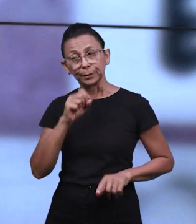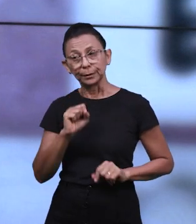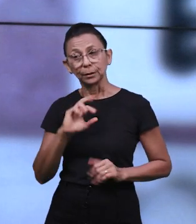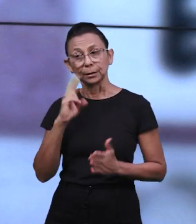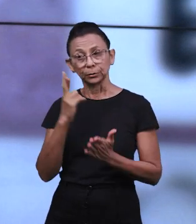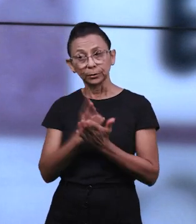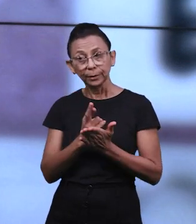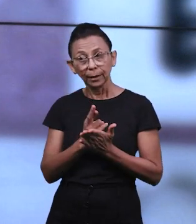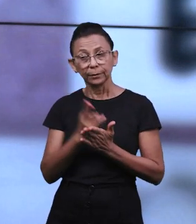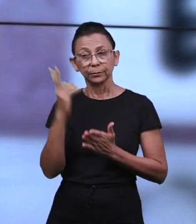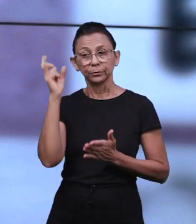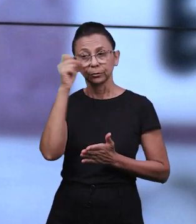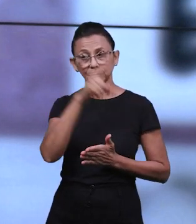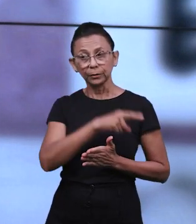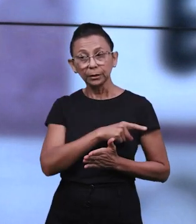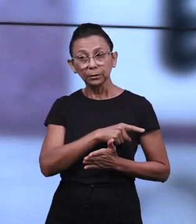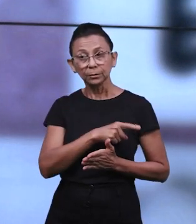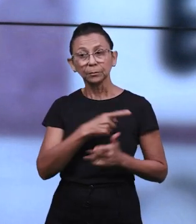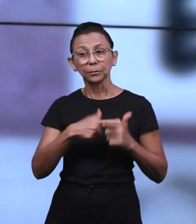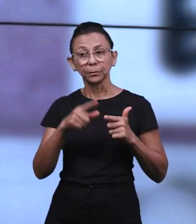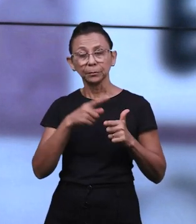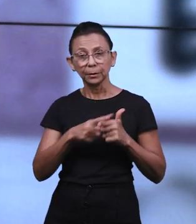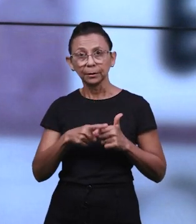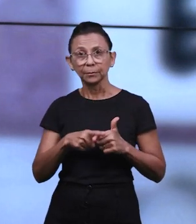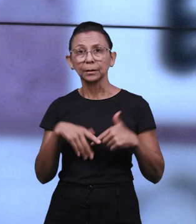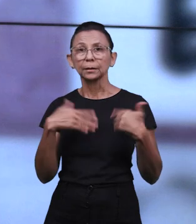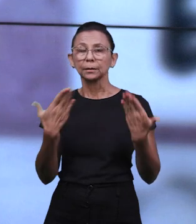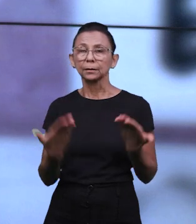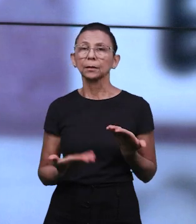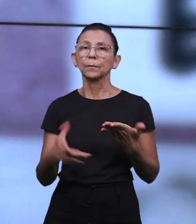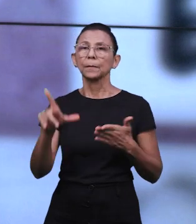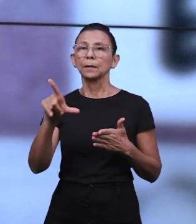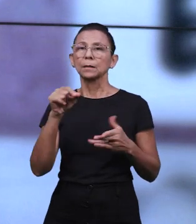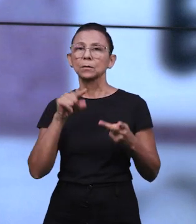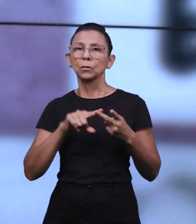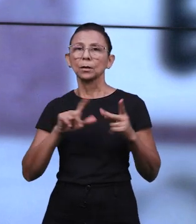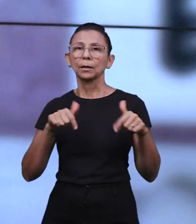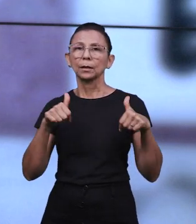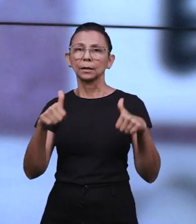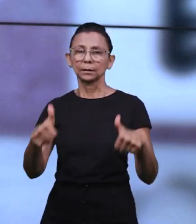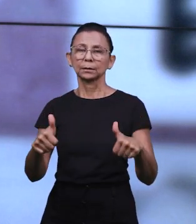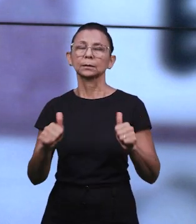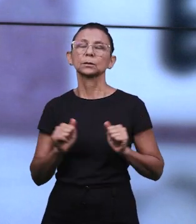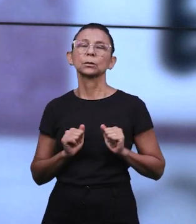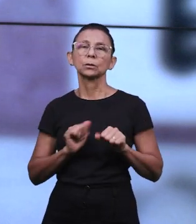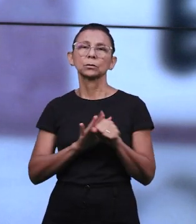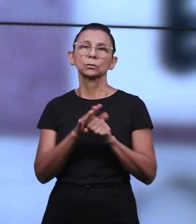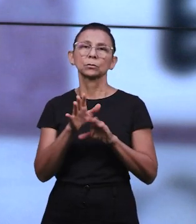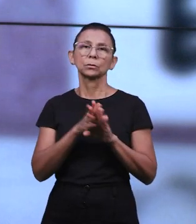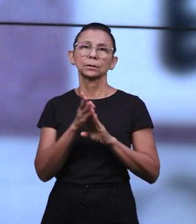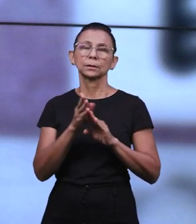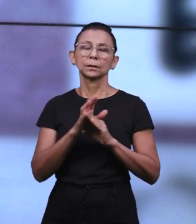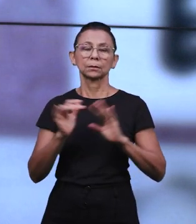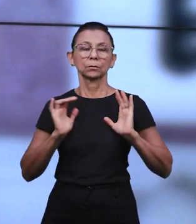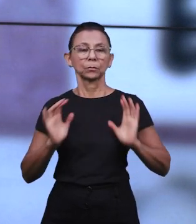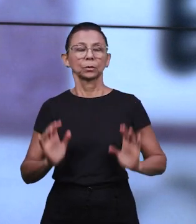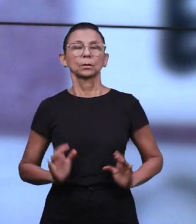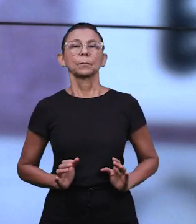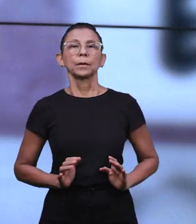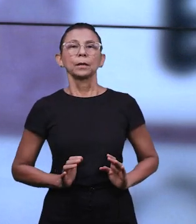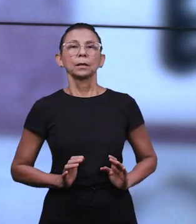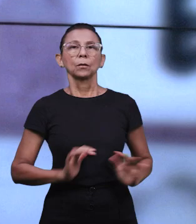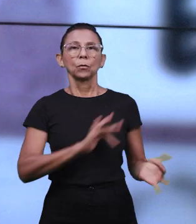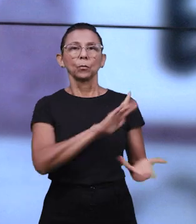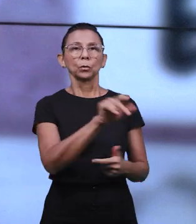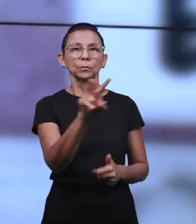suas ações. Assim, as nossas escolhas, ações, palavras e comportamento devem mostrar ao mundo que